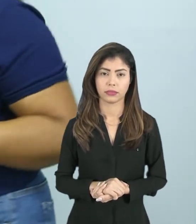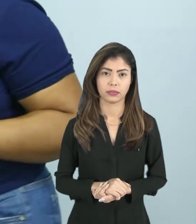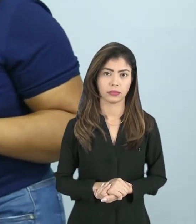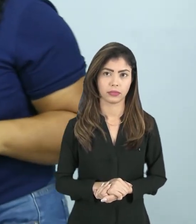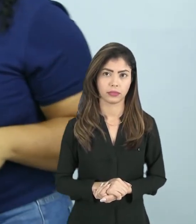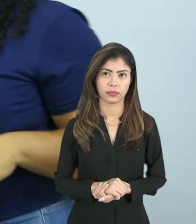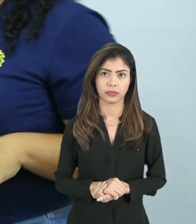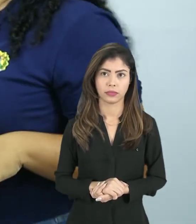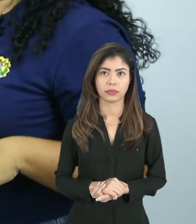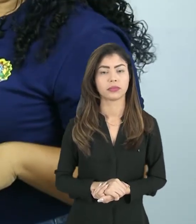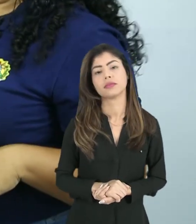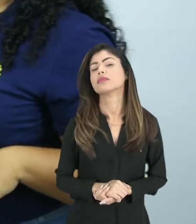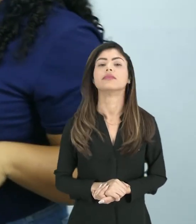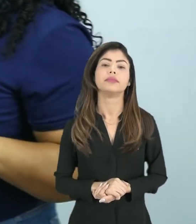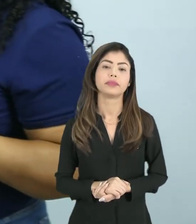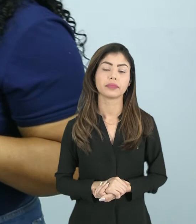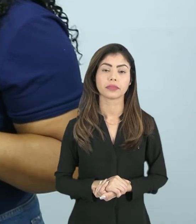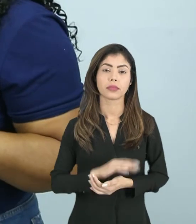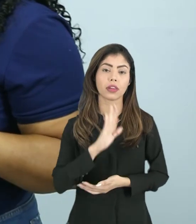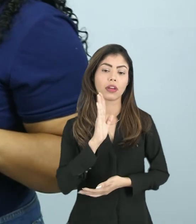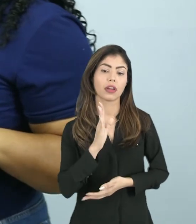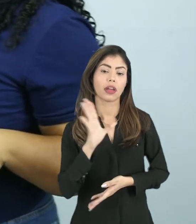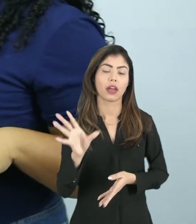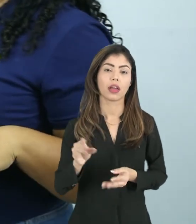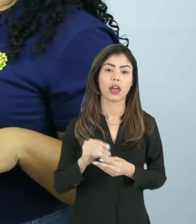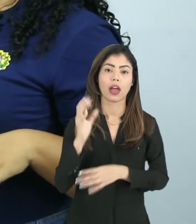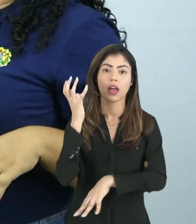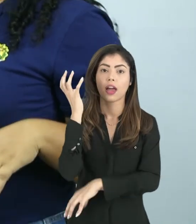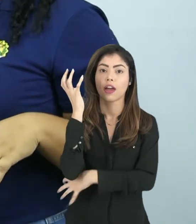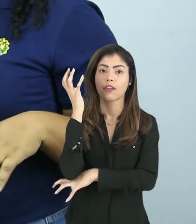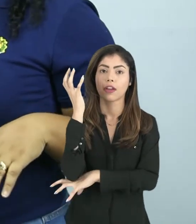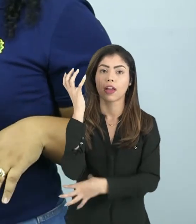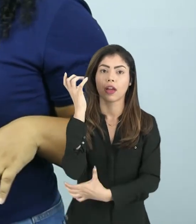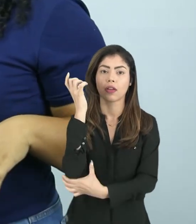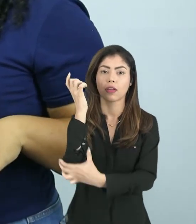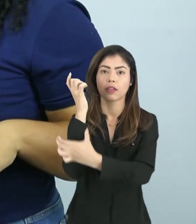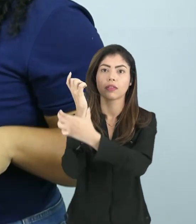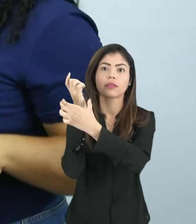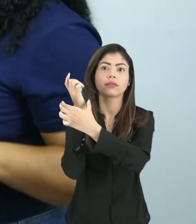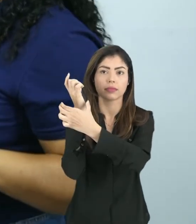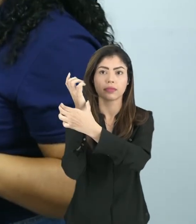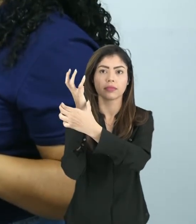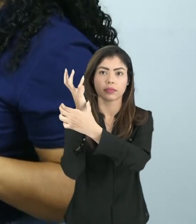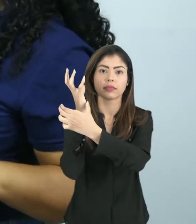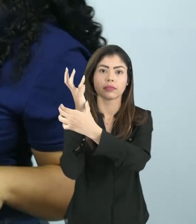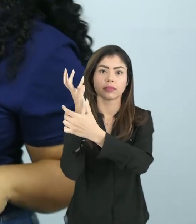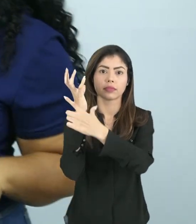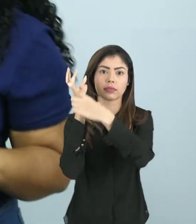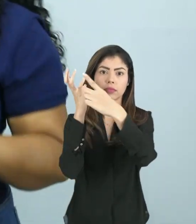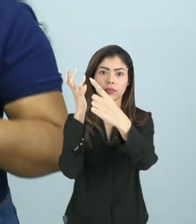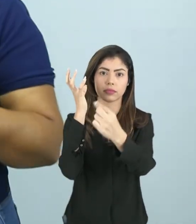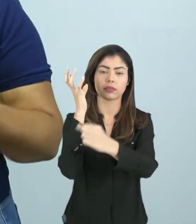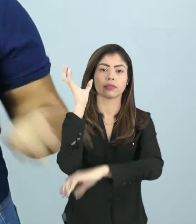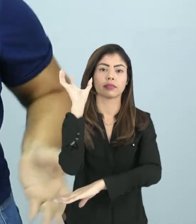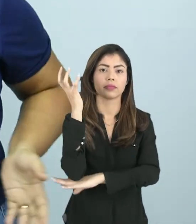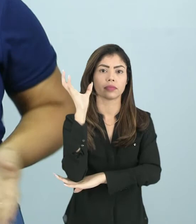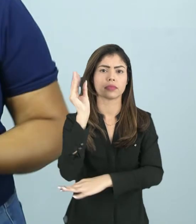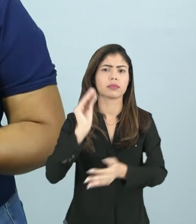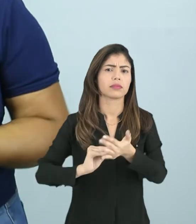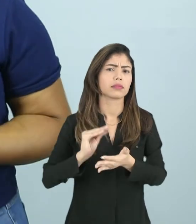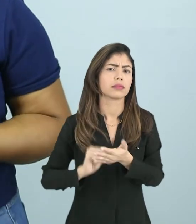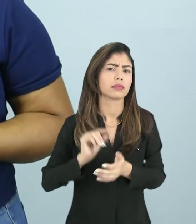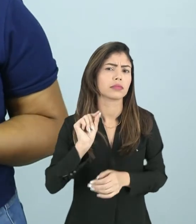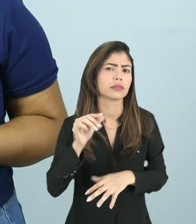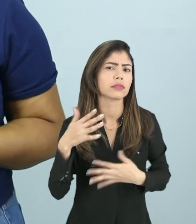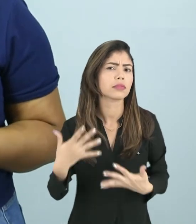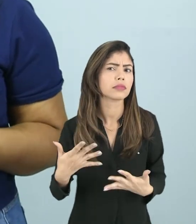Então, nós já colocamos, já temos a raiz e toda a parte do caule, já temos as folhas, tá faltando mais